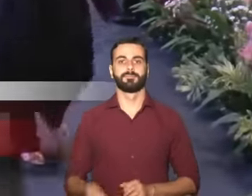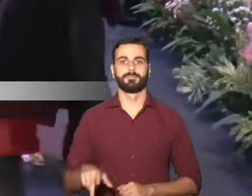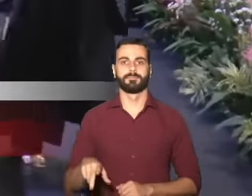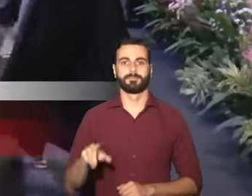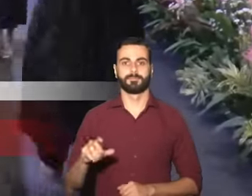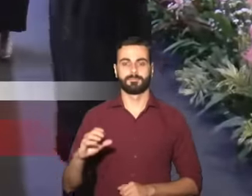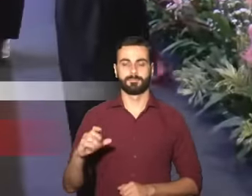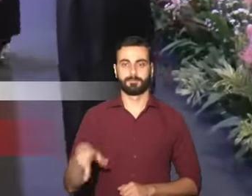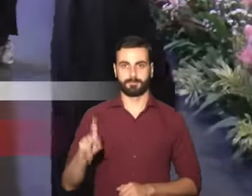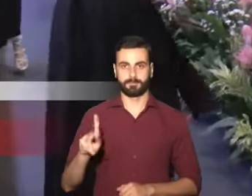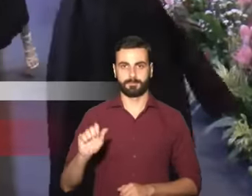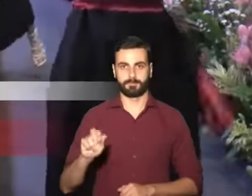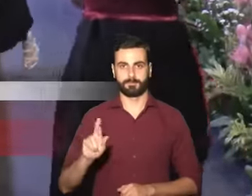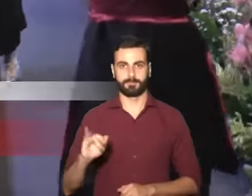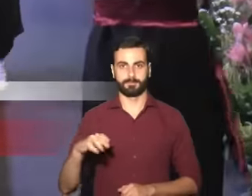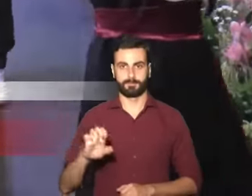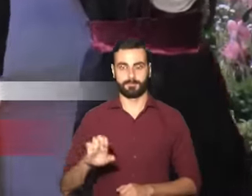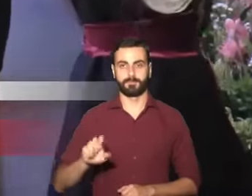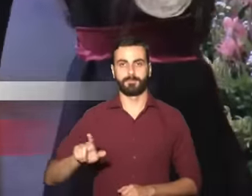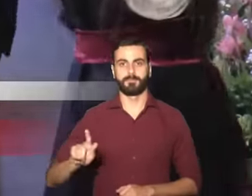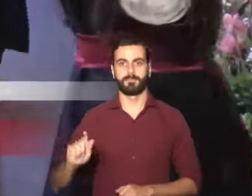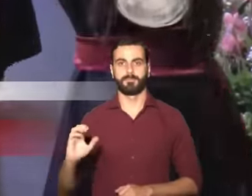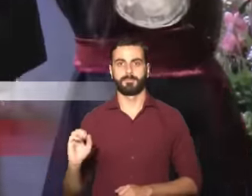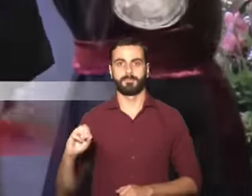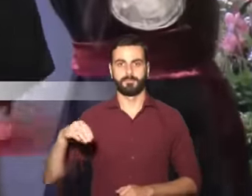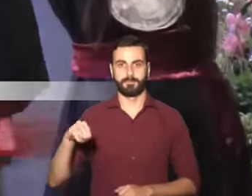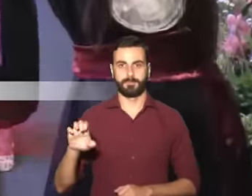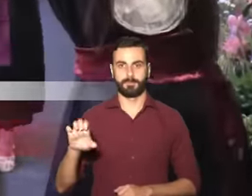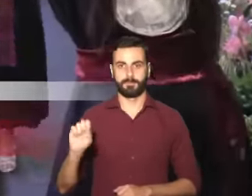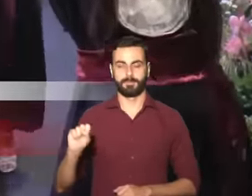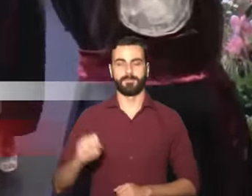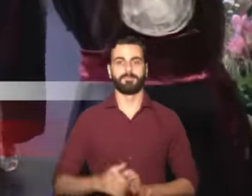Karine Gonçalves Gomes.